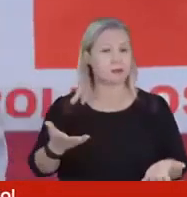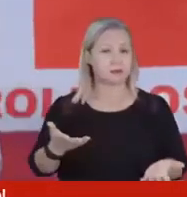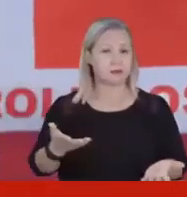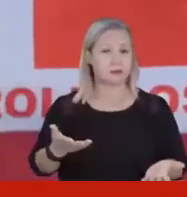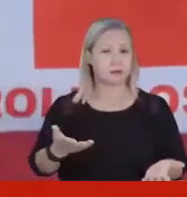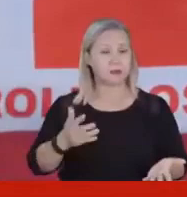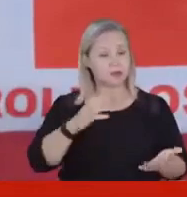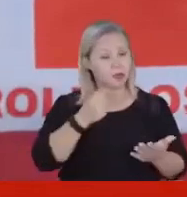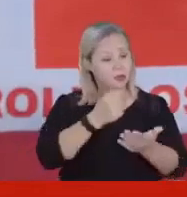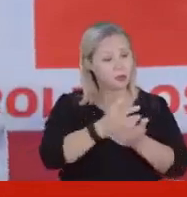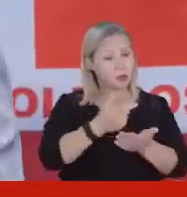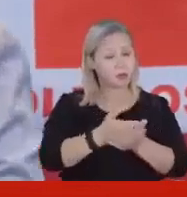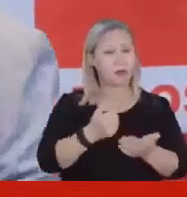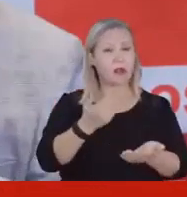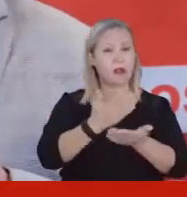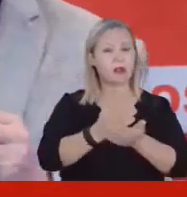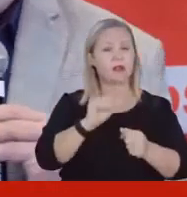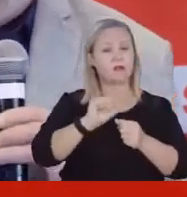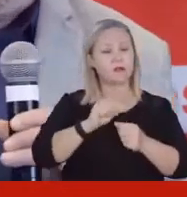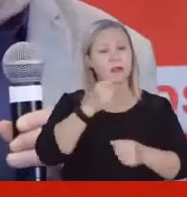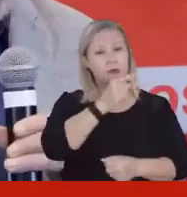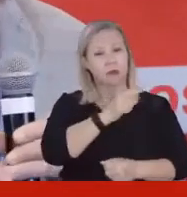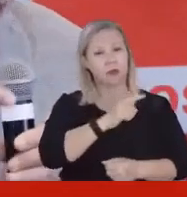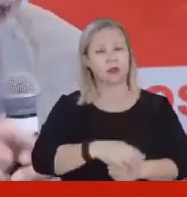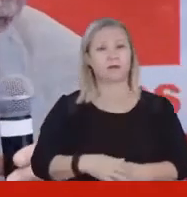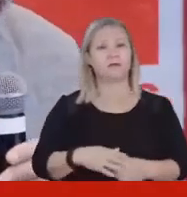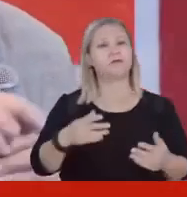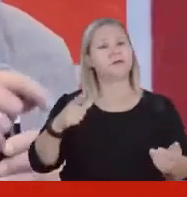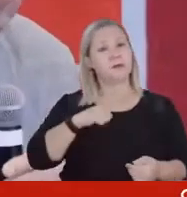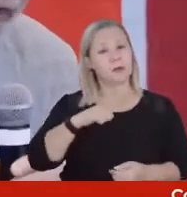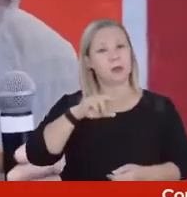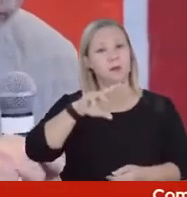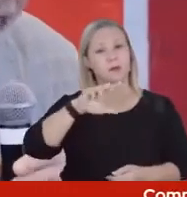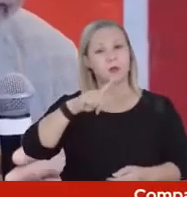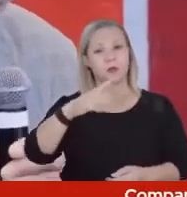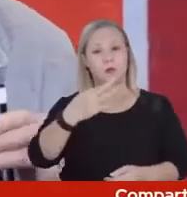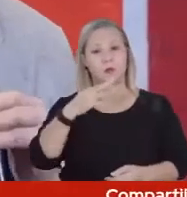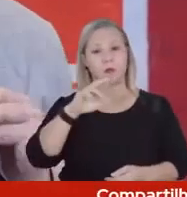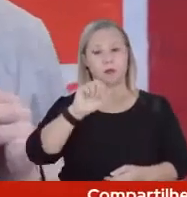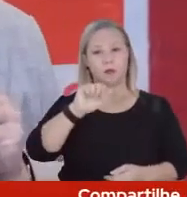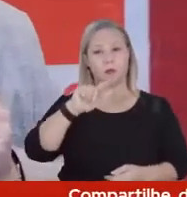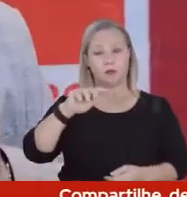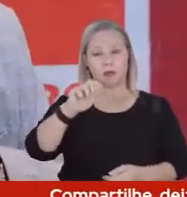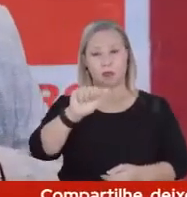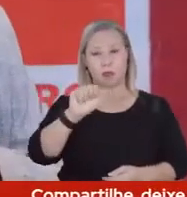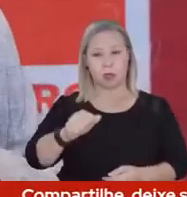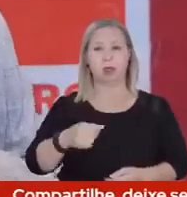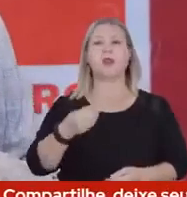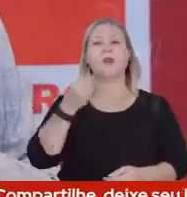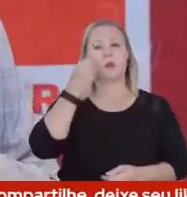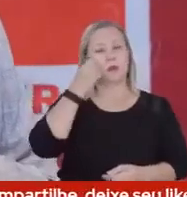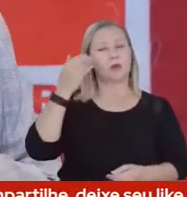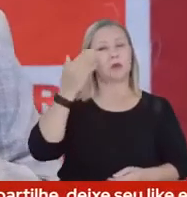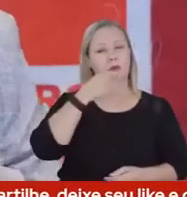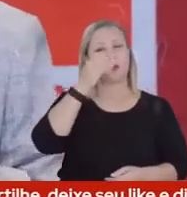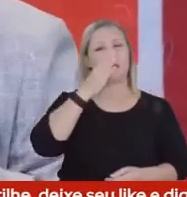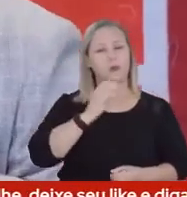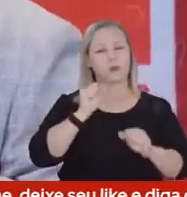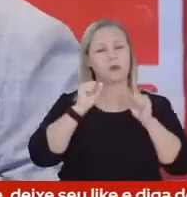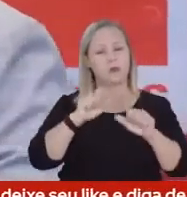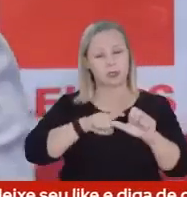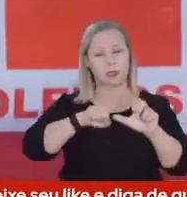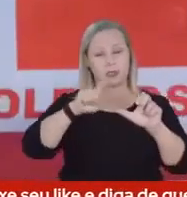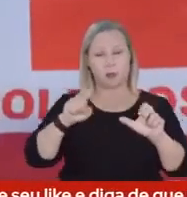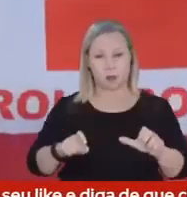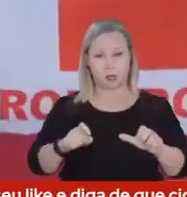criamos o Plan Gás. E com o Plan Gás a gente pode provar que o Brasil pode também ser autossuficiente na questão de gás. Aliás,